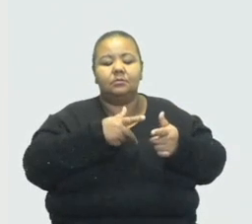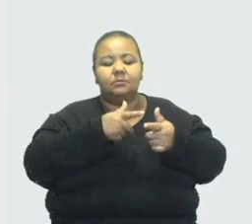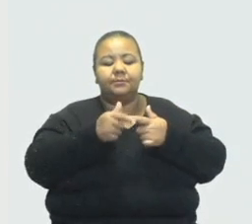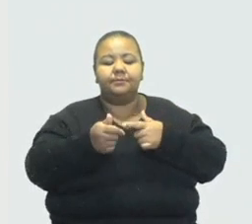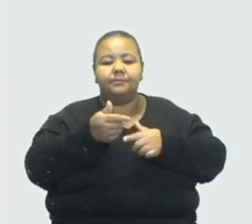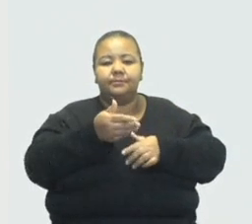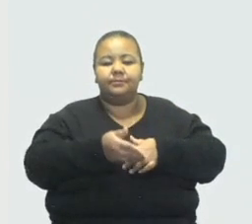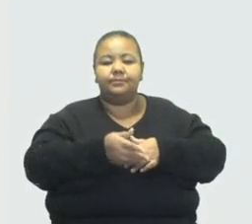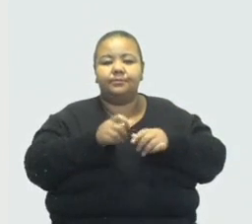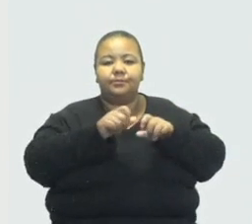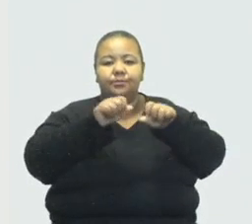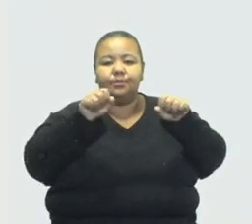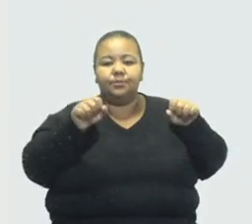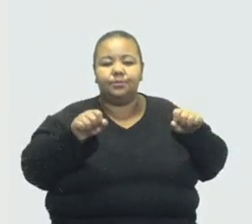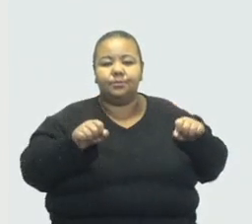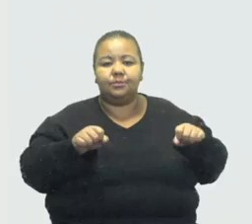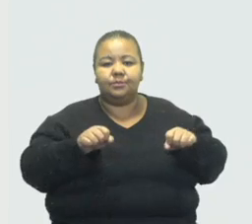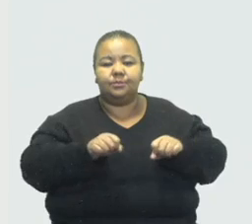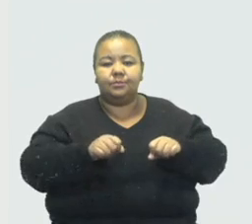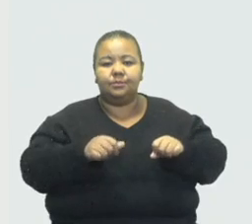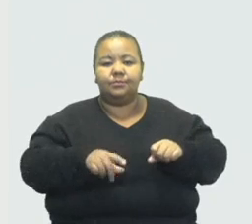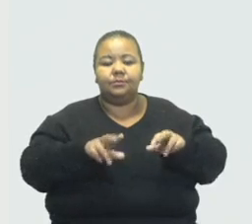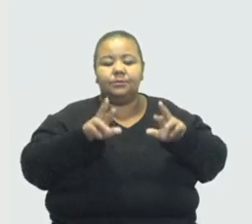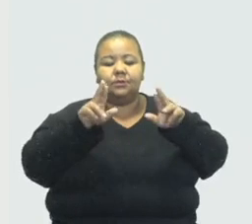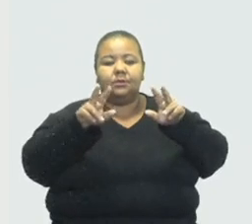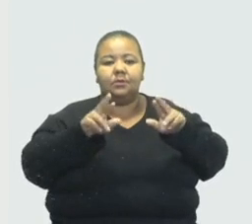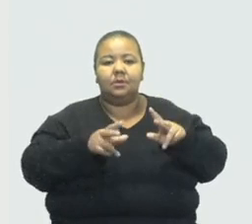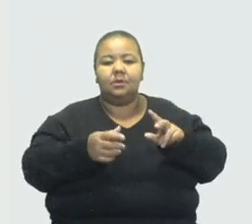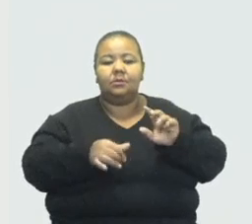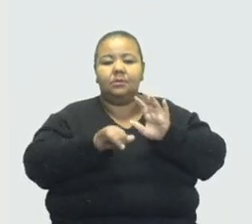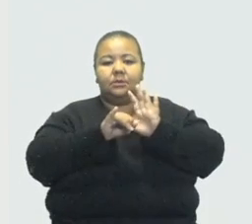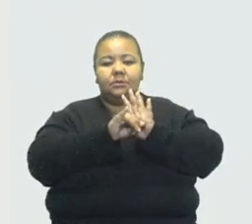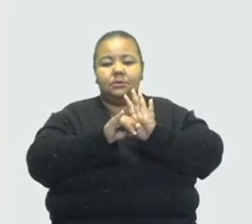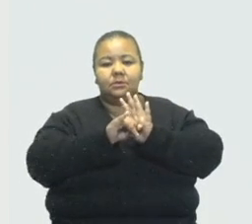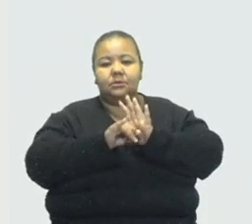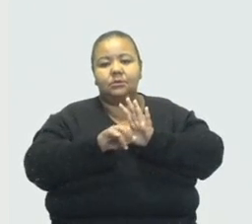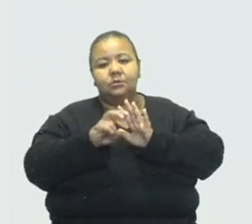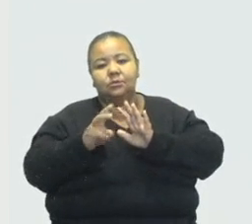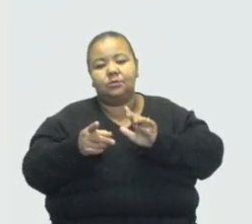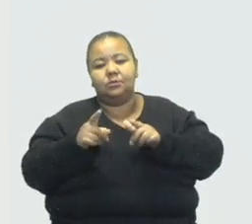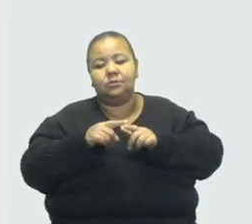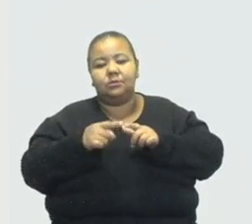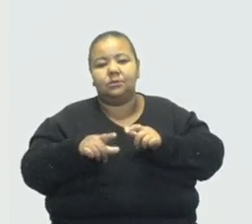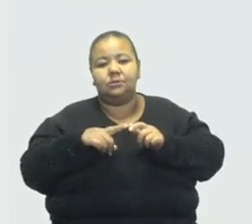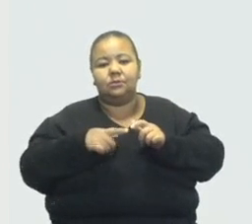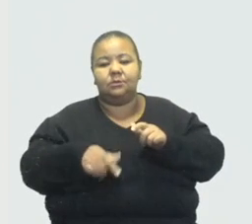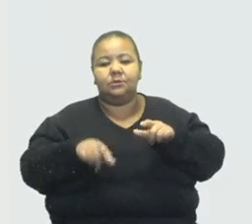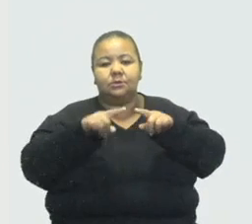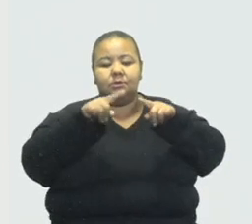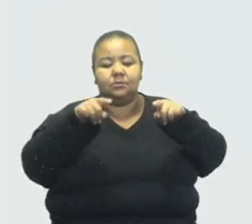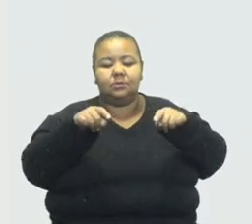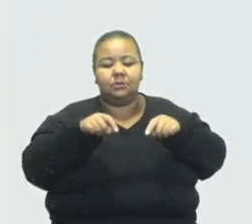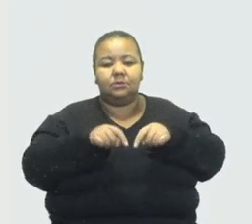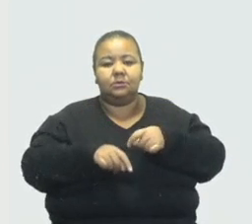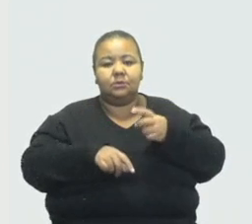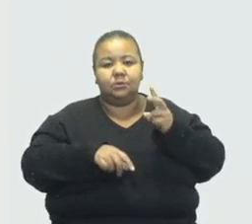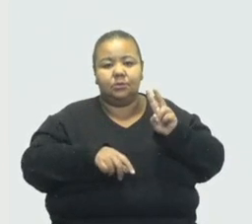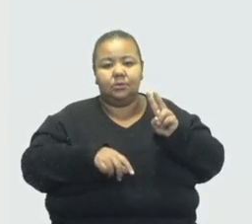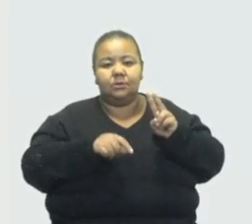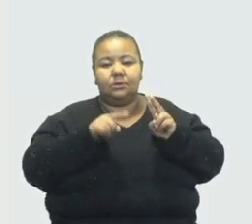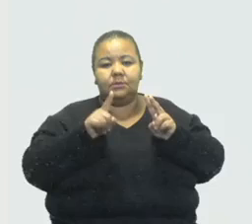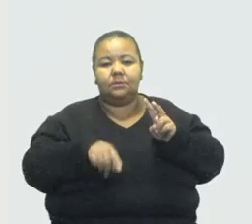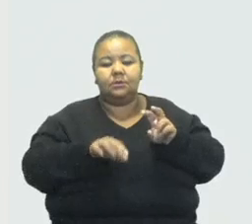matricial, no qual a gente iguala com a identidade, ou ainda, como nós temos uma matriz de ordem 2, por ela ser